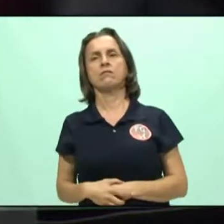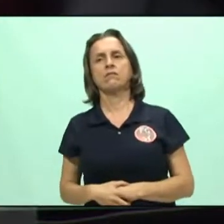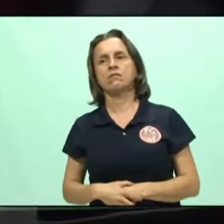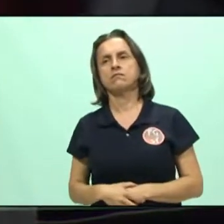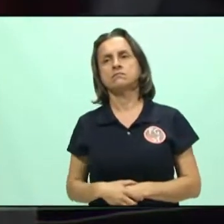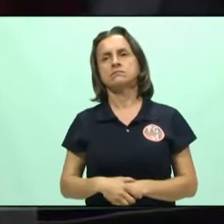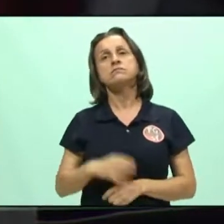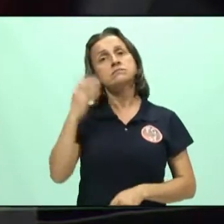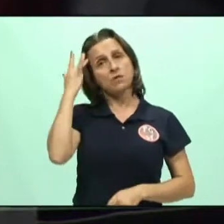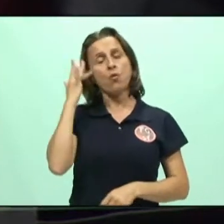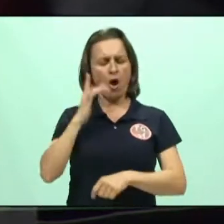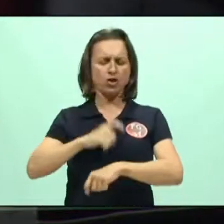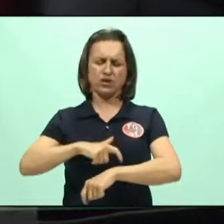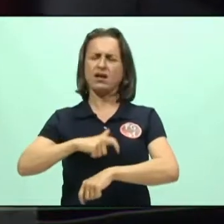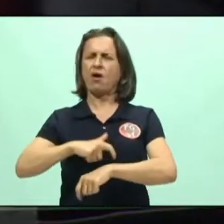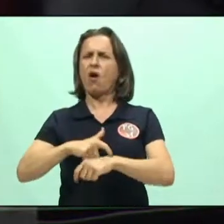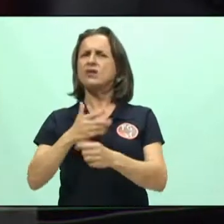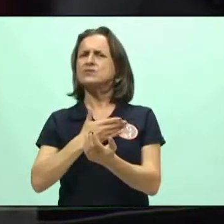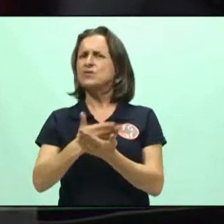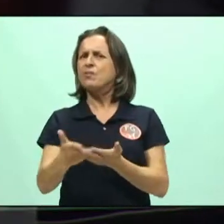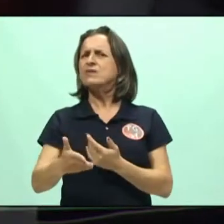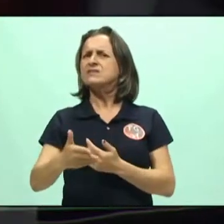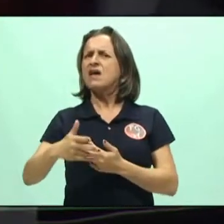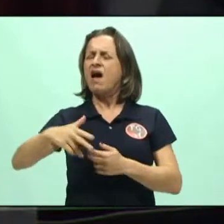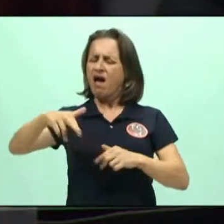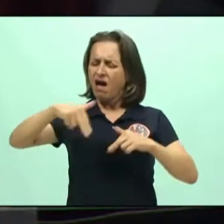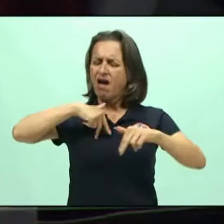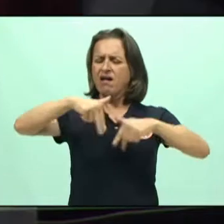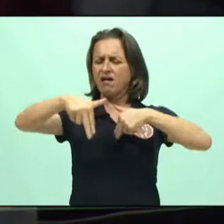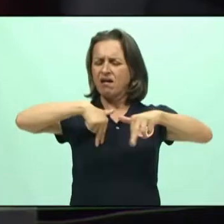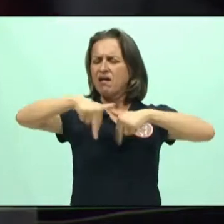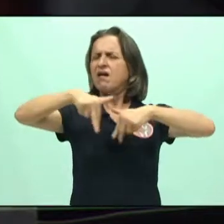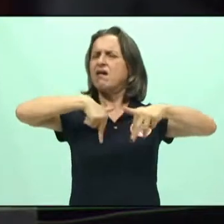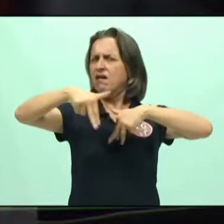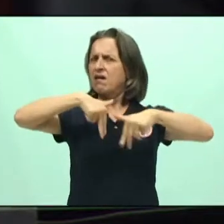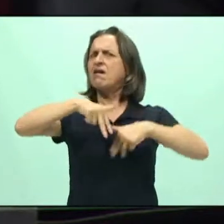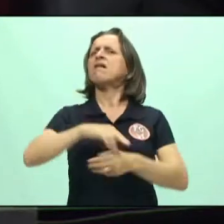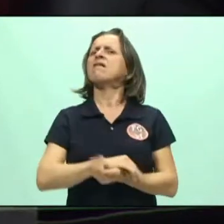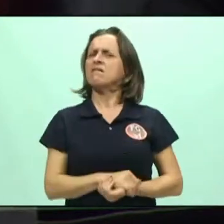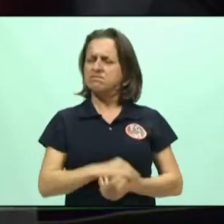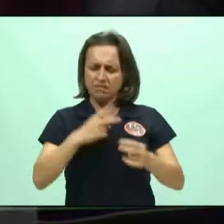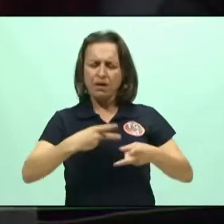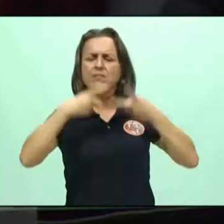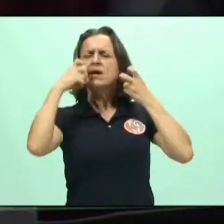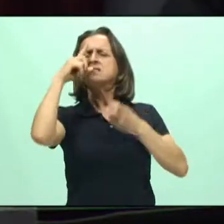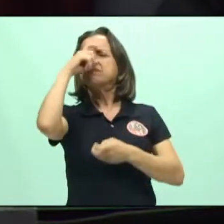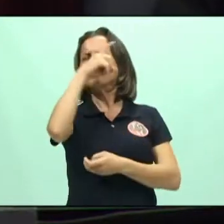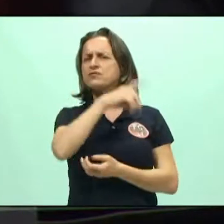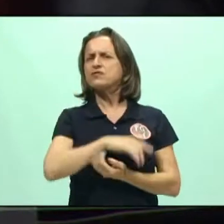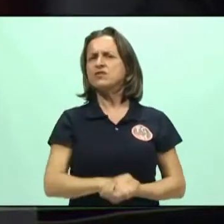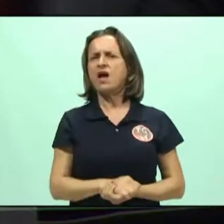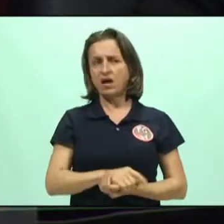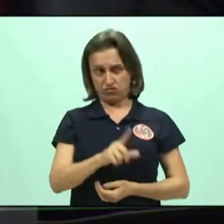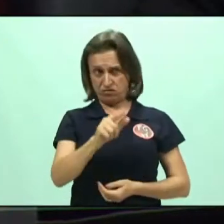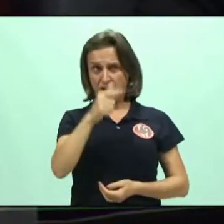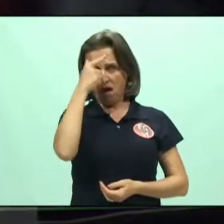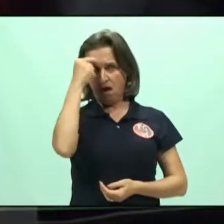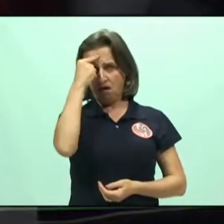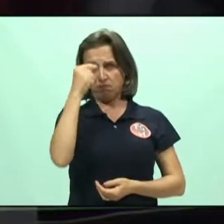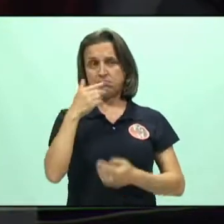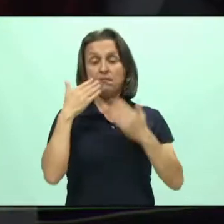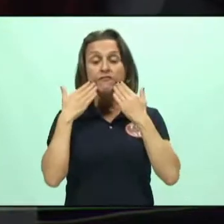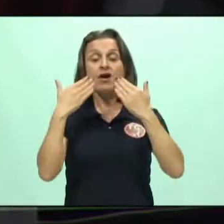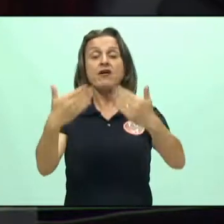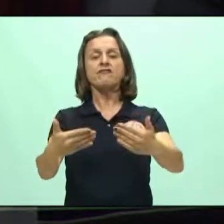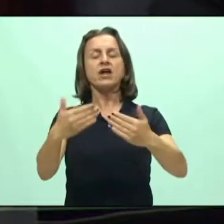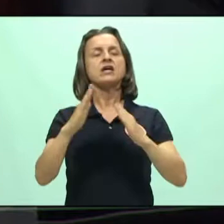tá na hora de começar a andar mais e ver as dificuldades né tu passa ali na rua da Almira ali aquela na frente da igreja